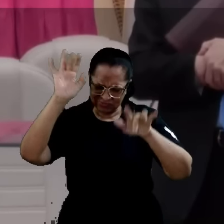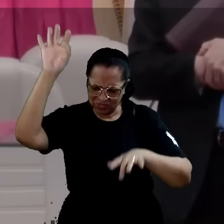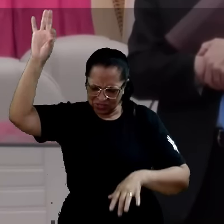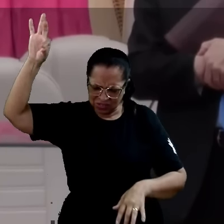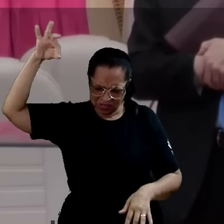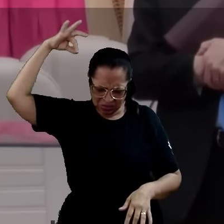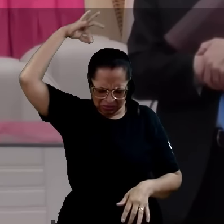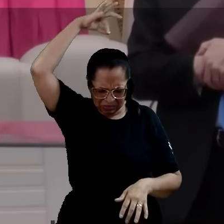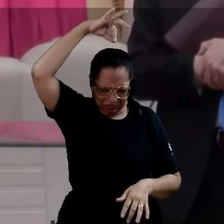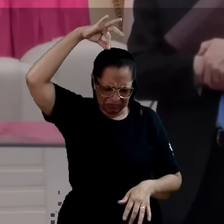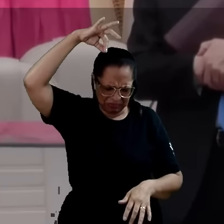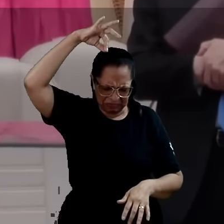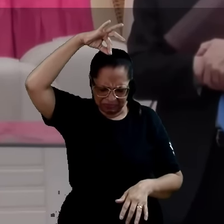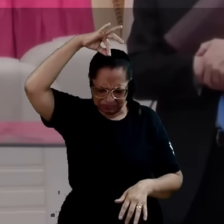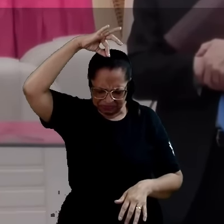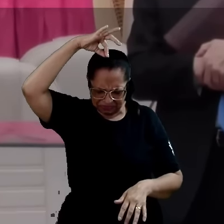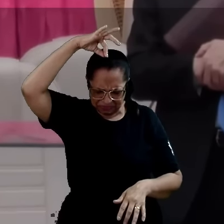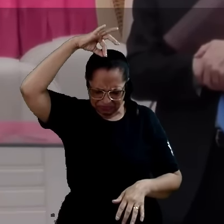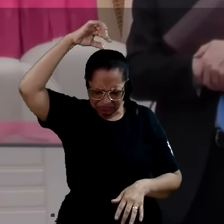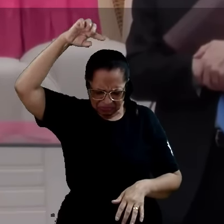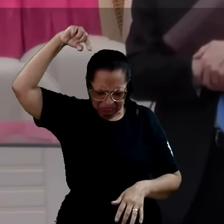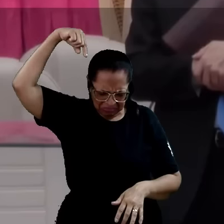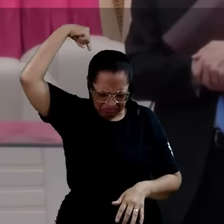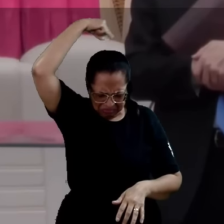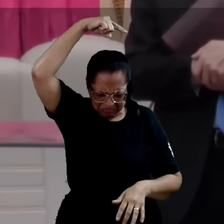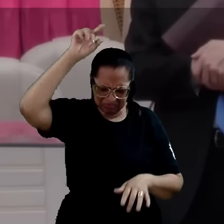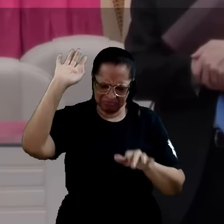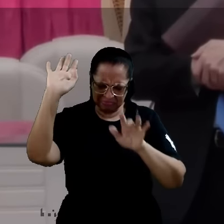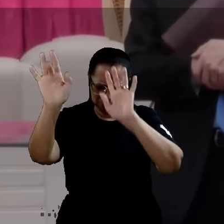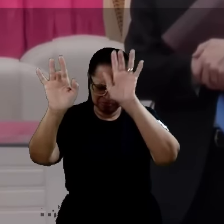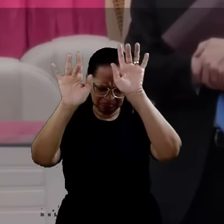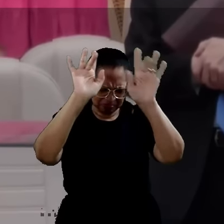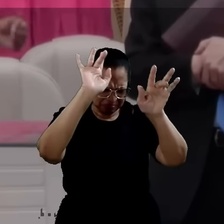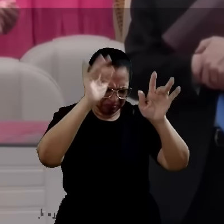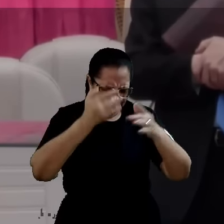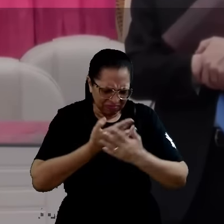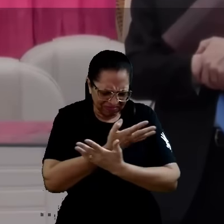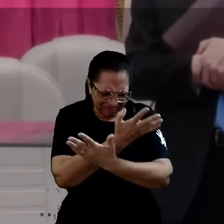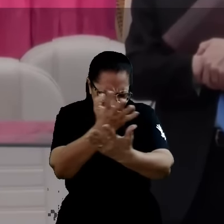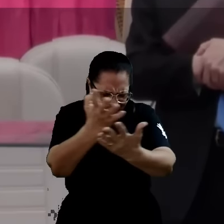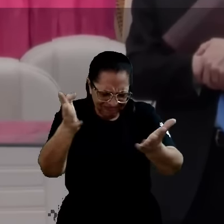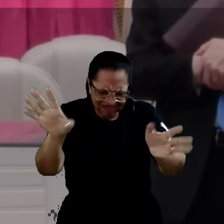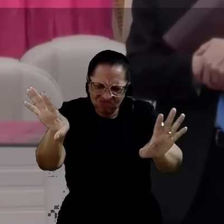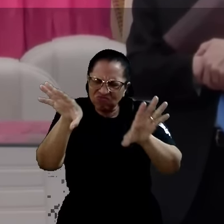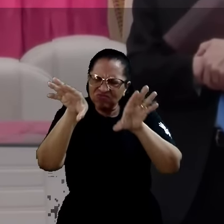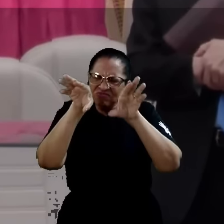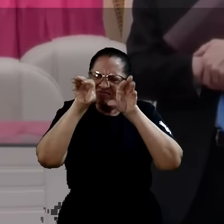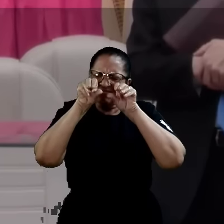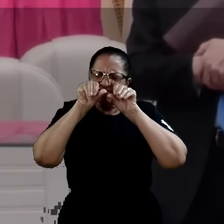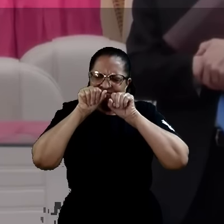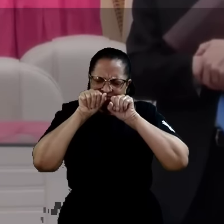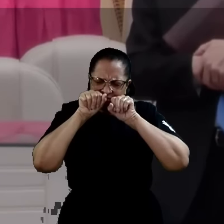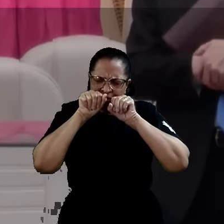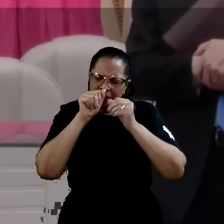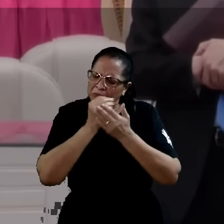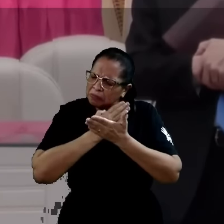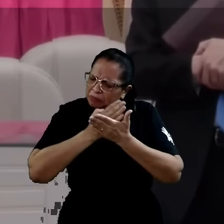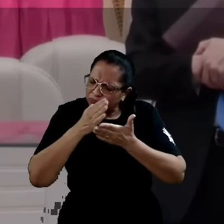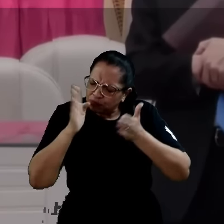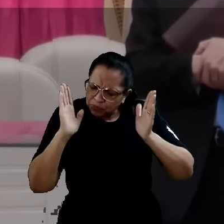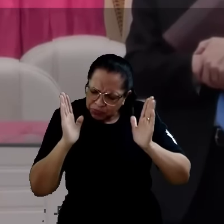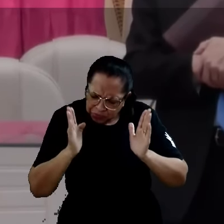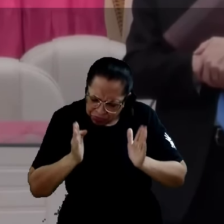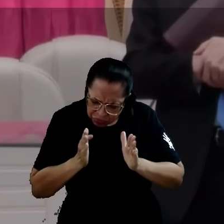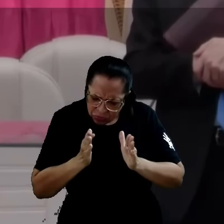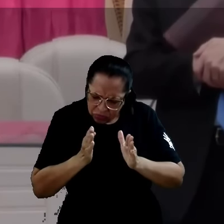exalem os seus aromas Senhor eu sei que a partir desta data tá ainda este ano grandes mudanças